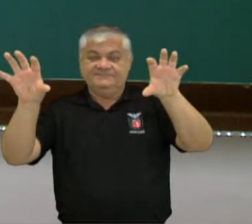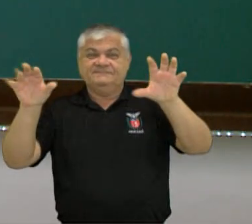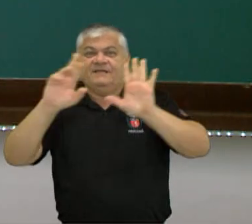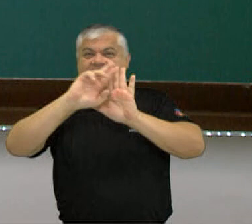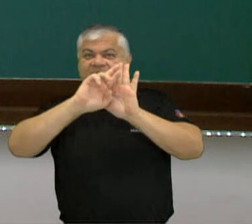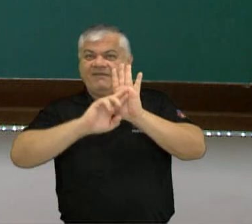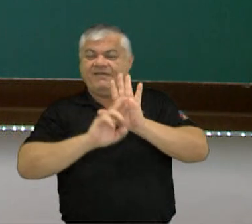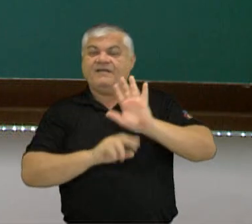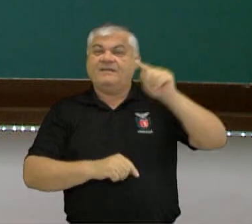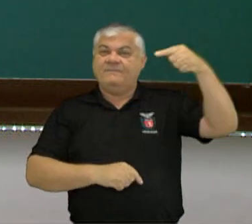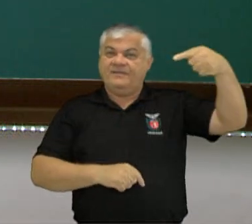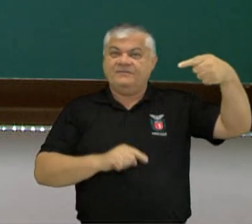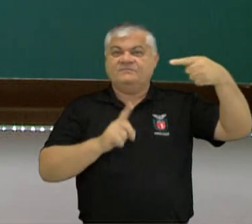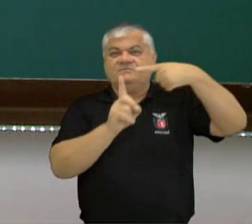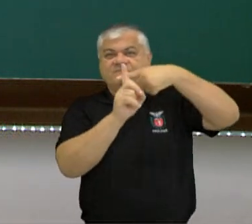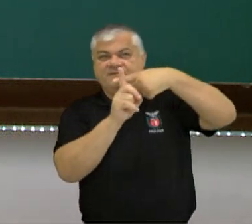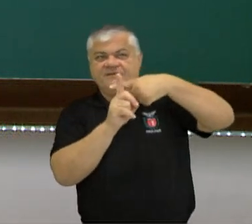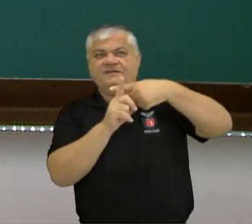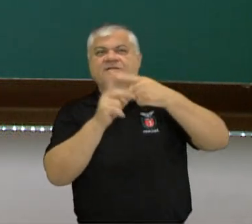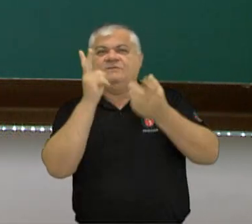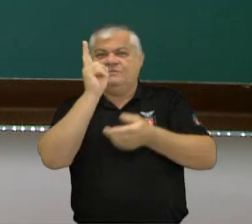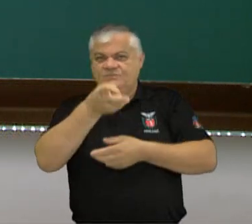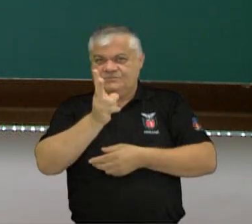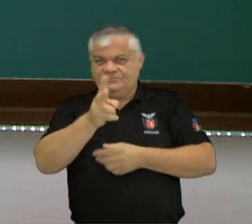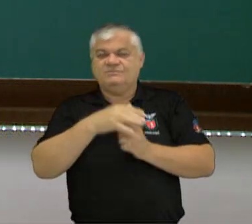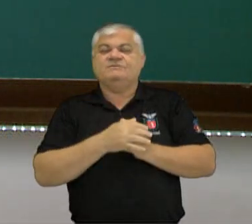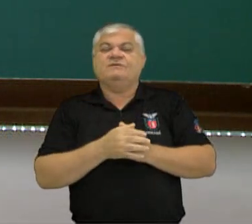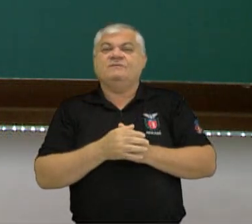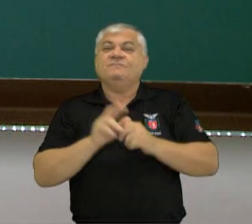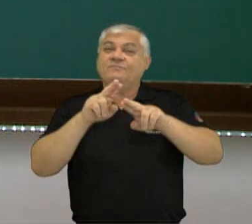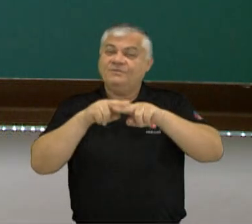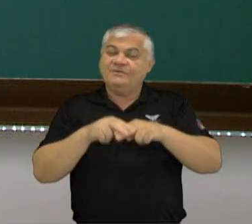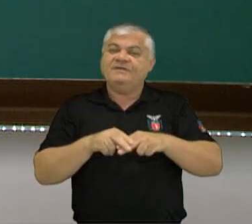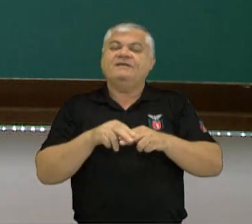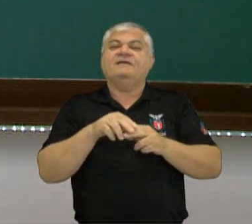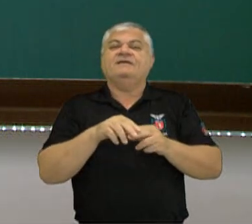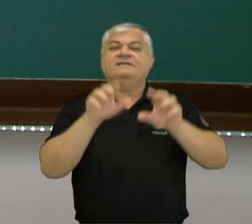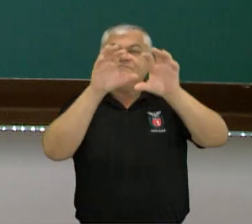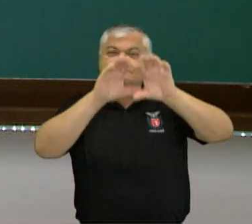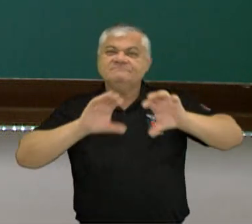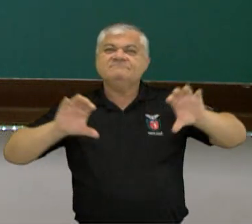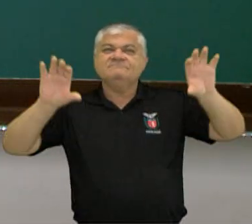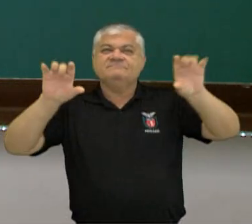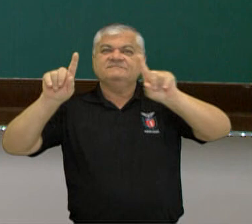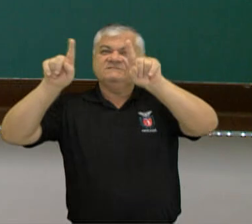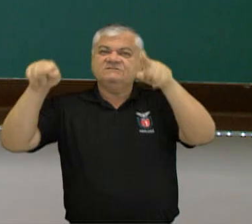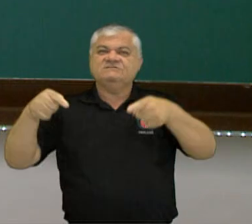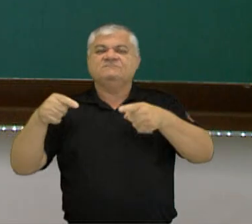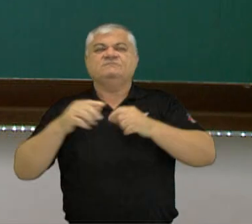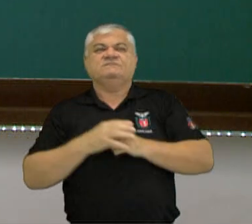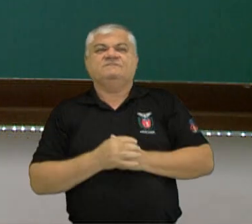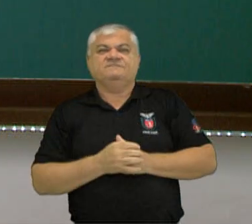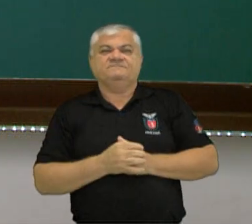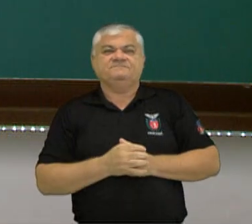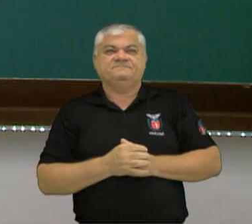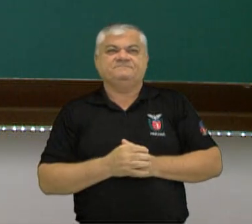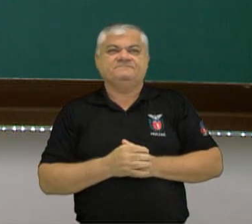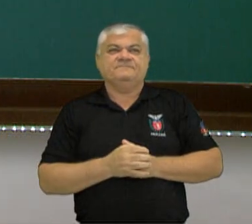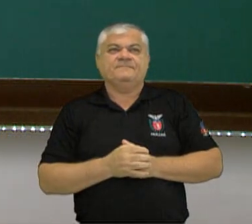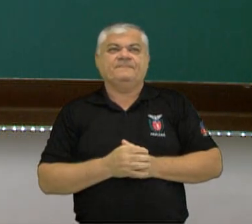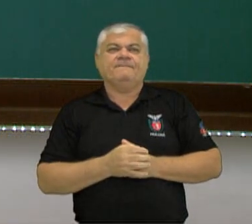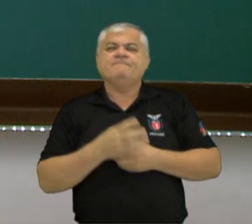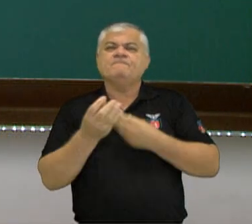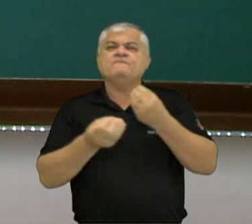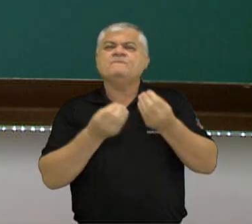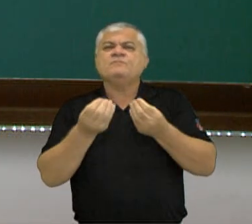de sinais. Então, isso eu posso fazer por causa dessa propriedade, a propriedade distributiva. E como